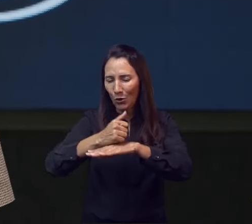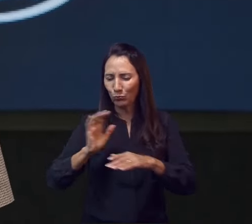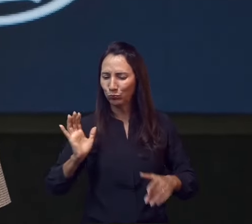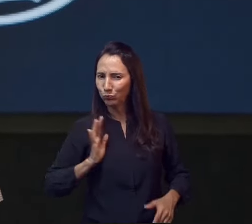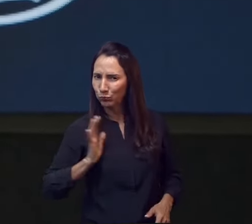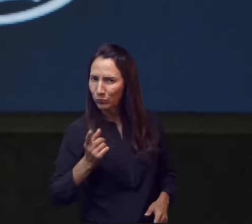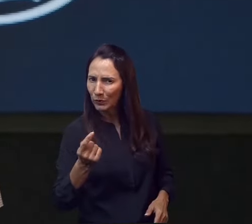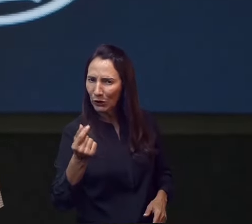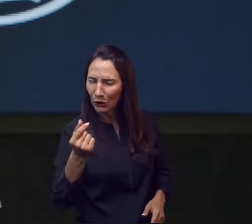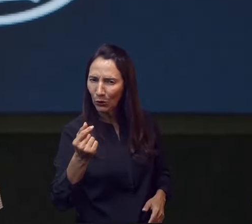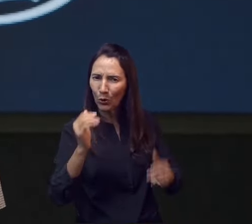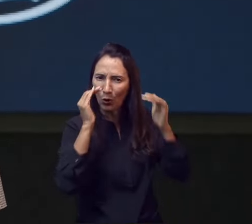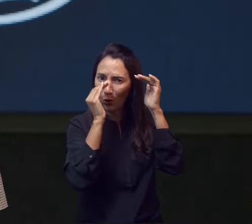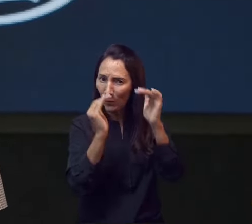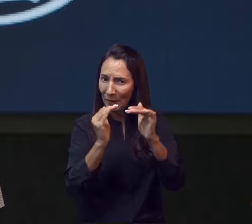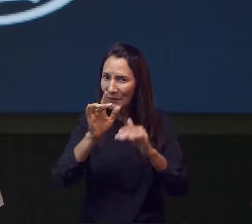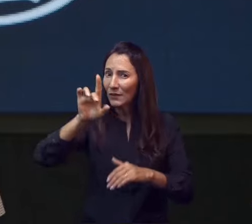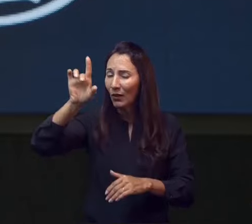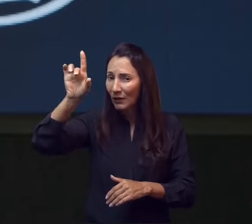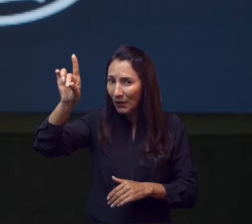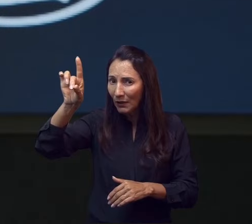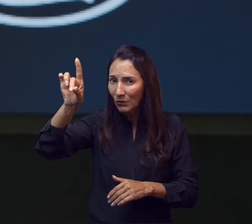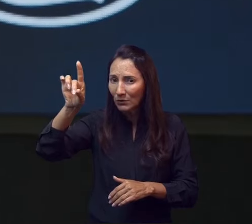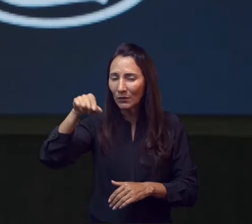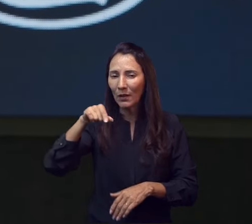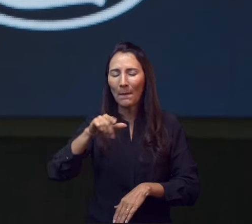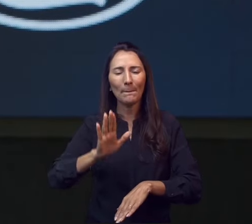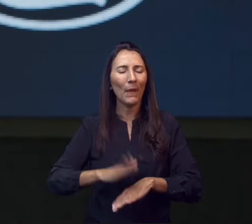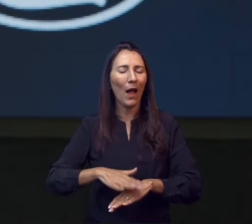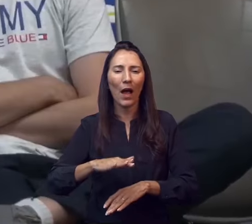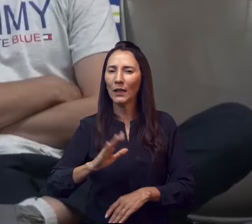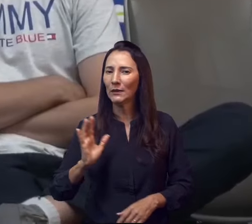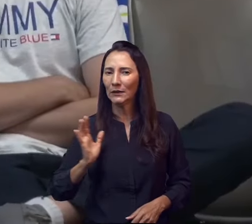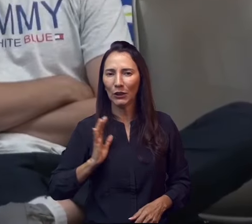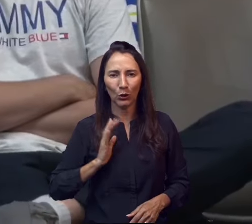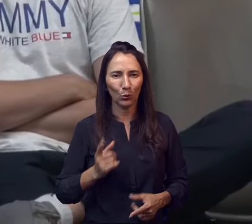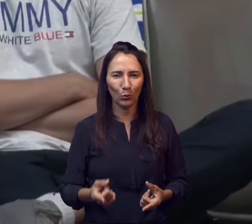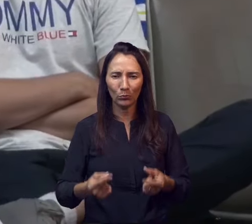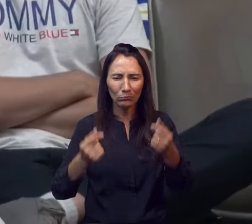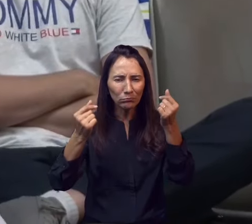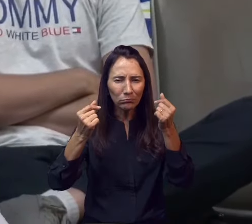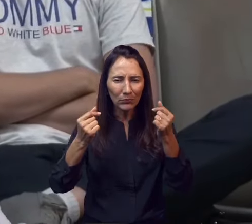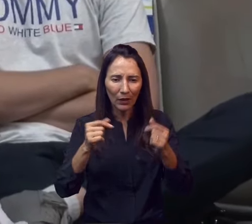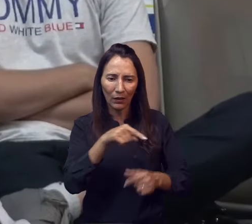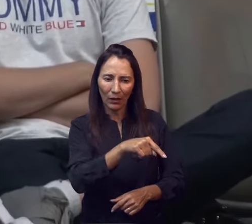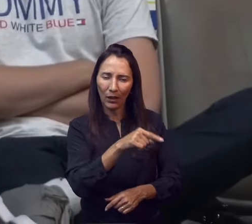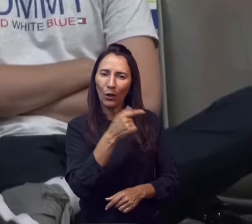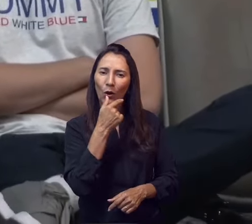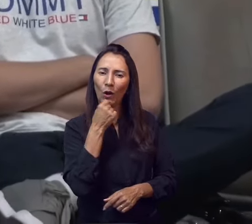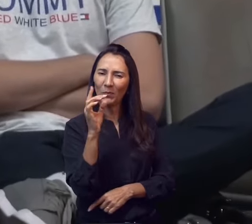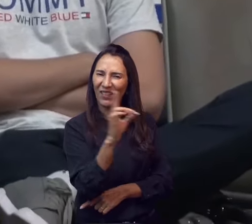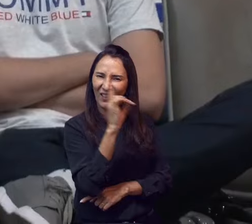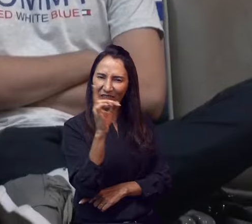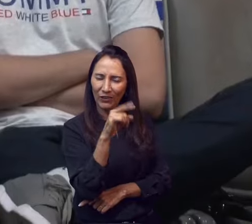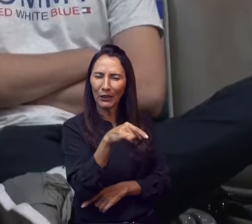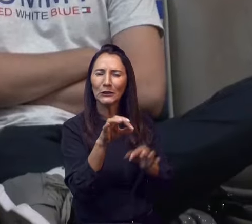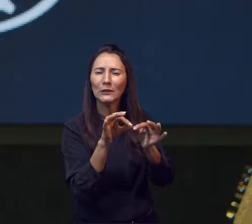rico obedeceu a Deus ficou mais rico Davi era um zé